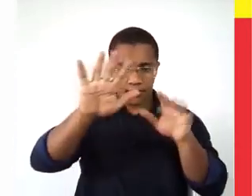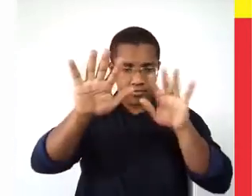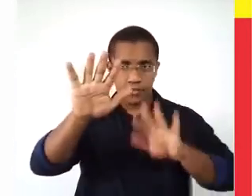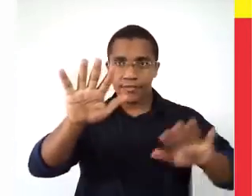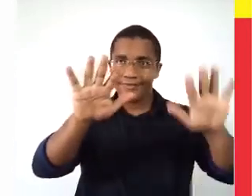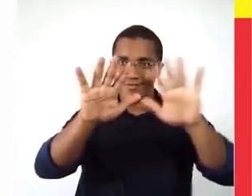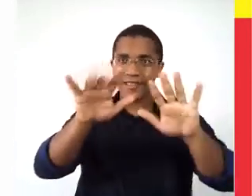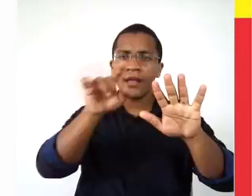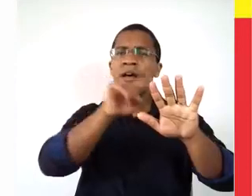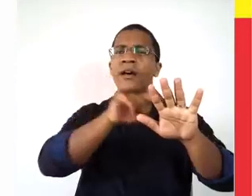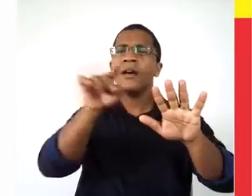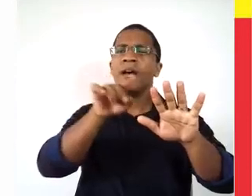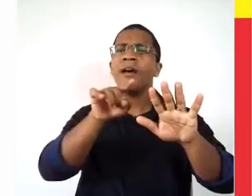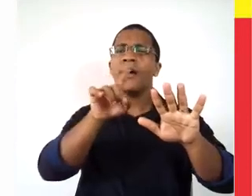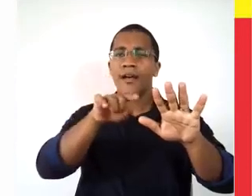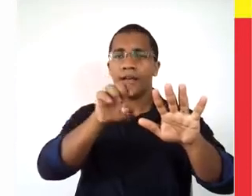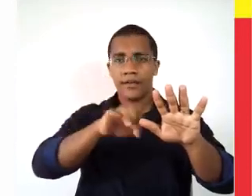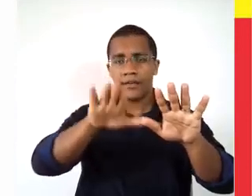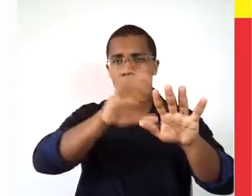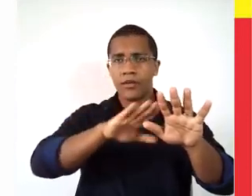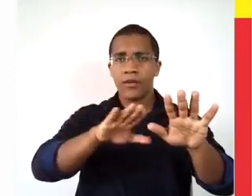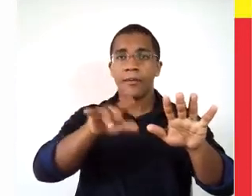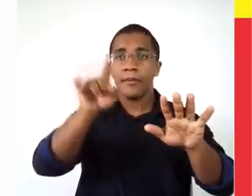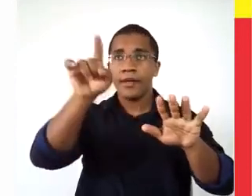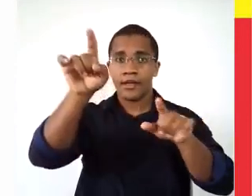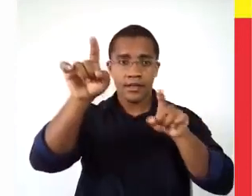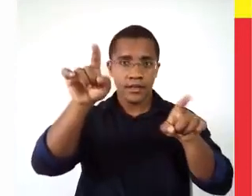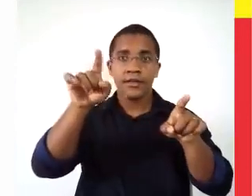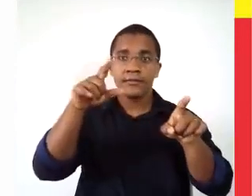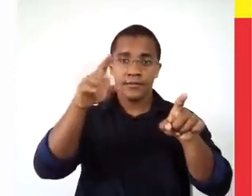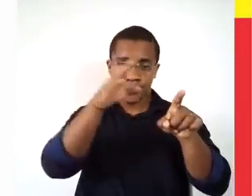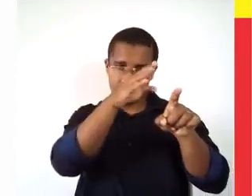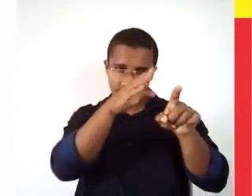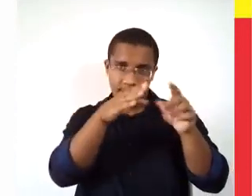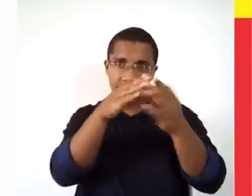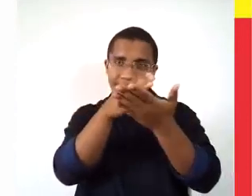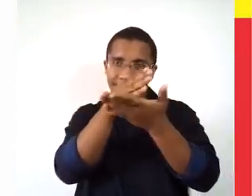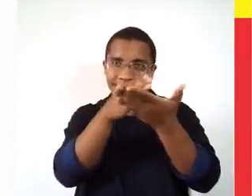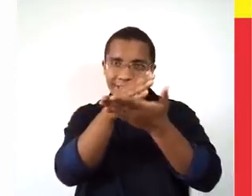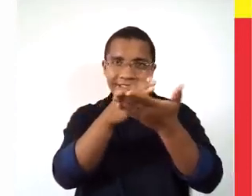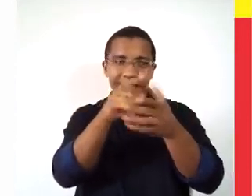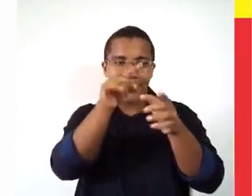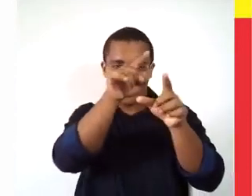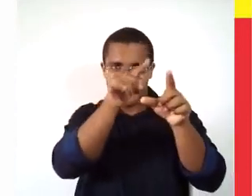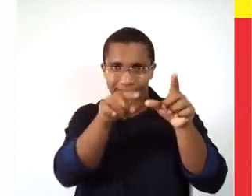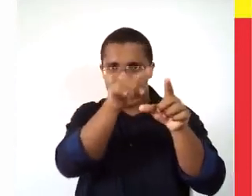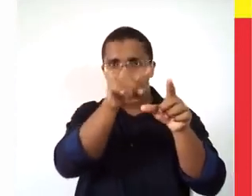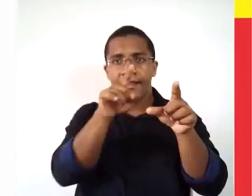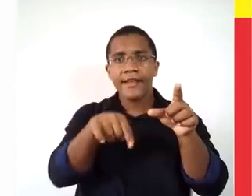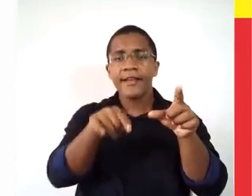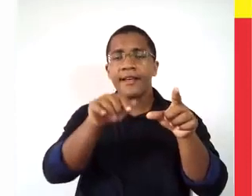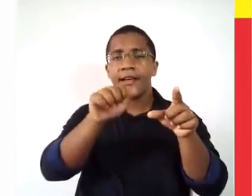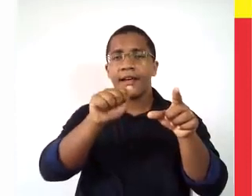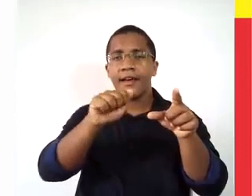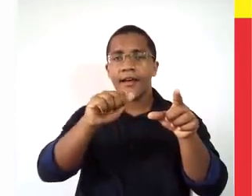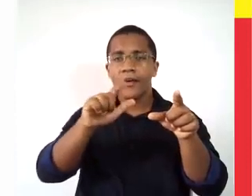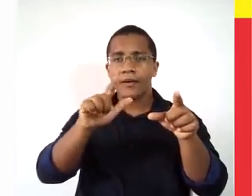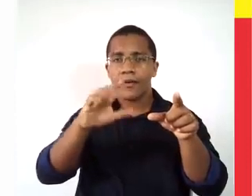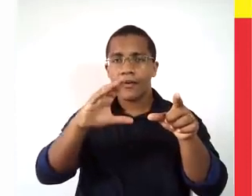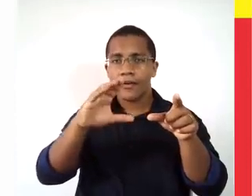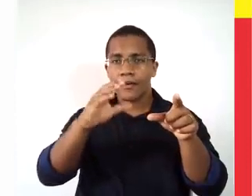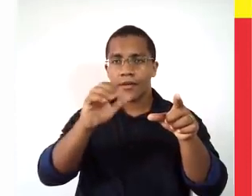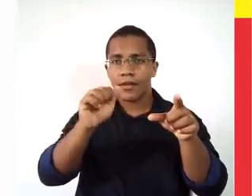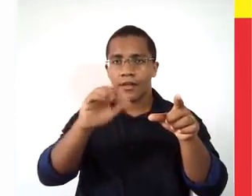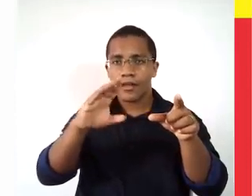no meio tem uma região de guerra entre essas duas potências, tá? Porque nessa região do meio, chamada de